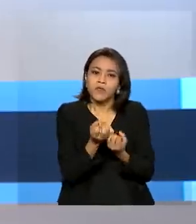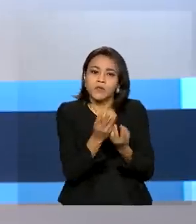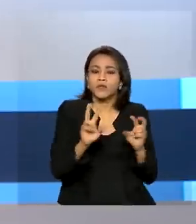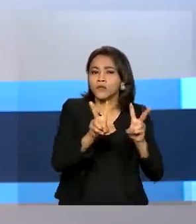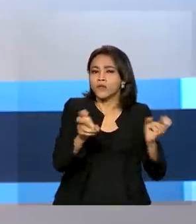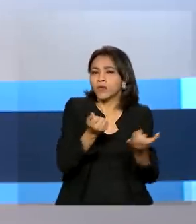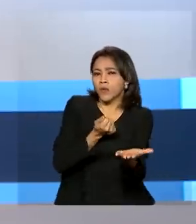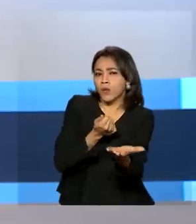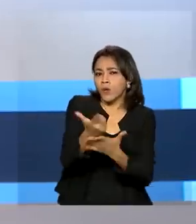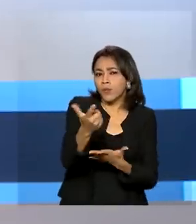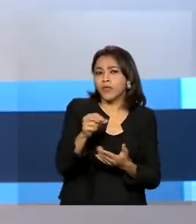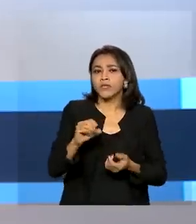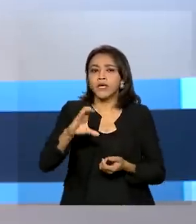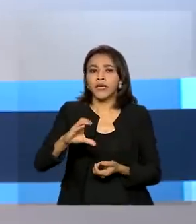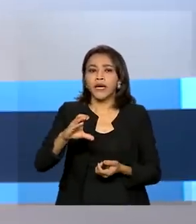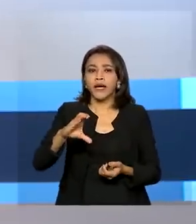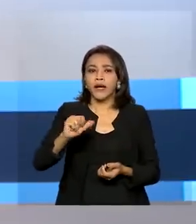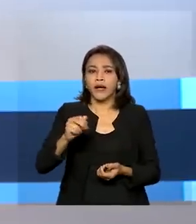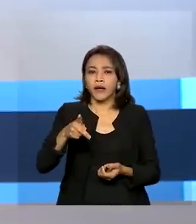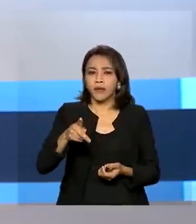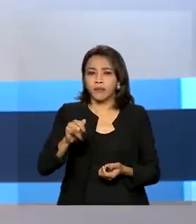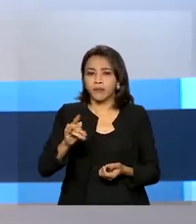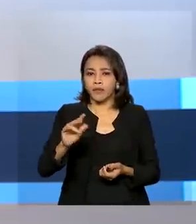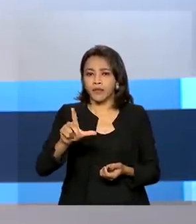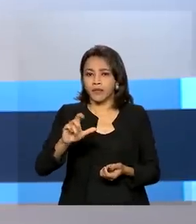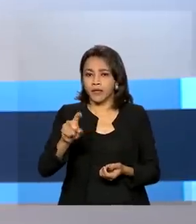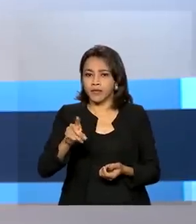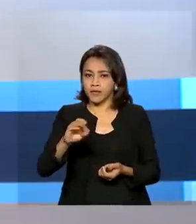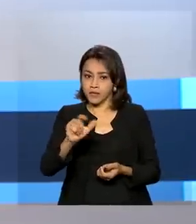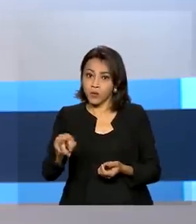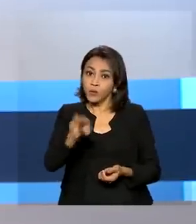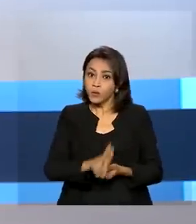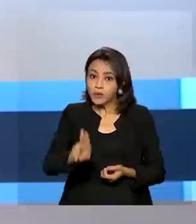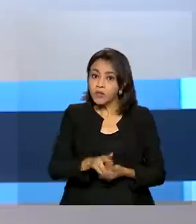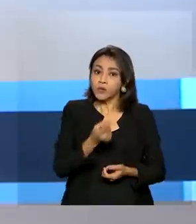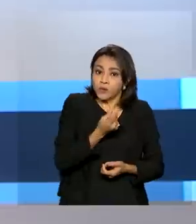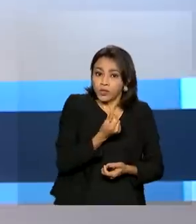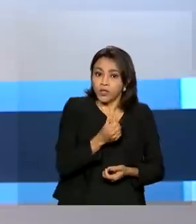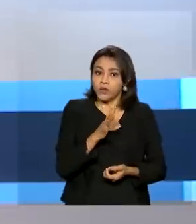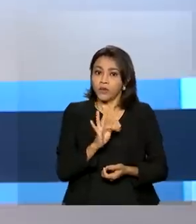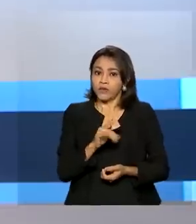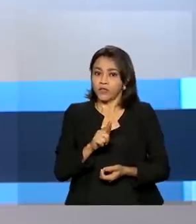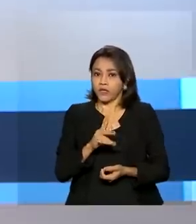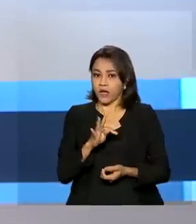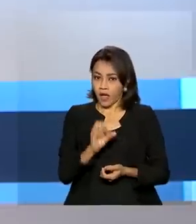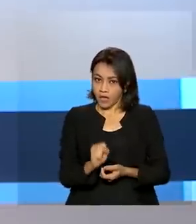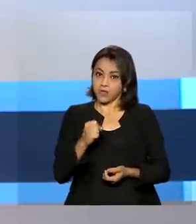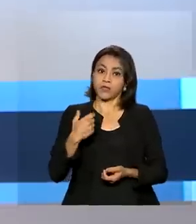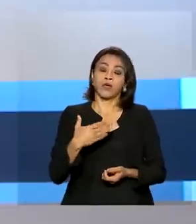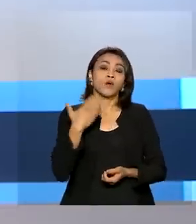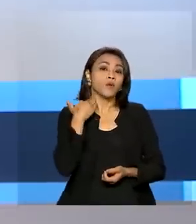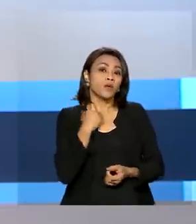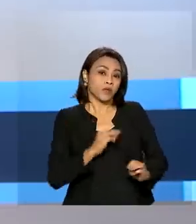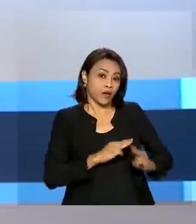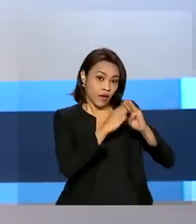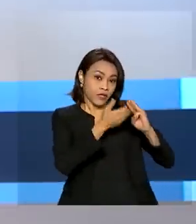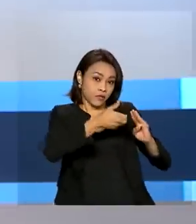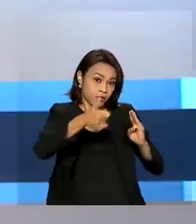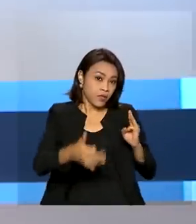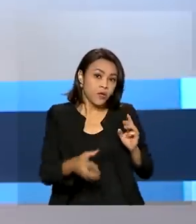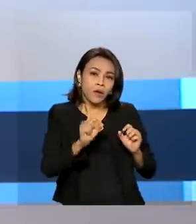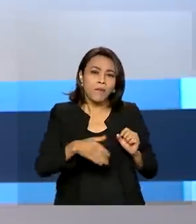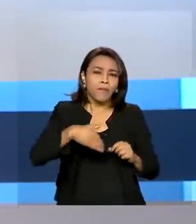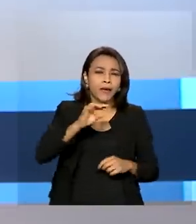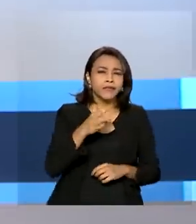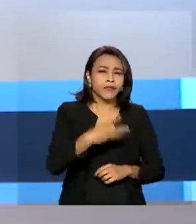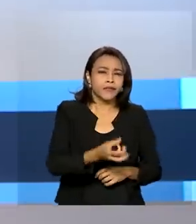ações relacionadas a capitalização da Eletrobras com recursos do FGTS de acordo com a caixa agente operador do fundo mais